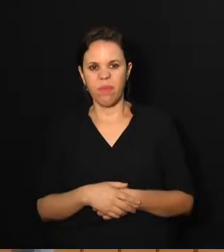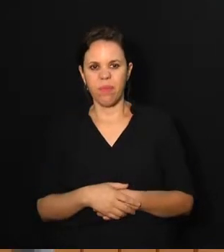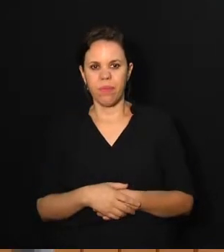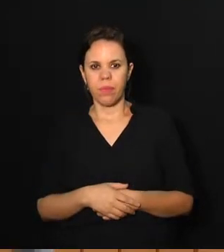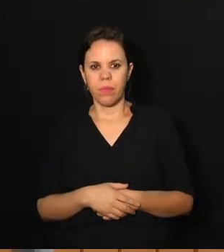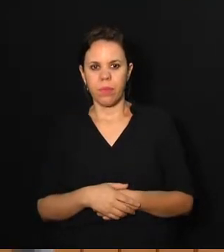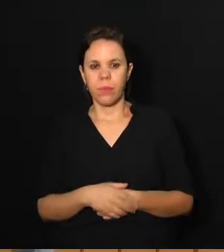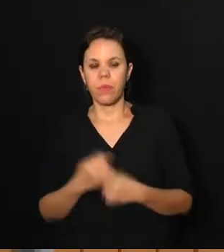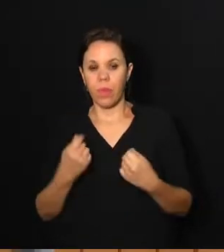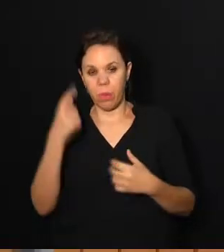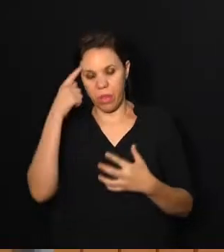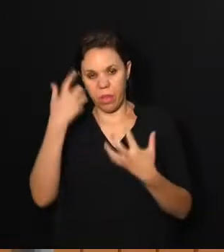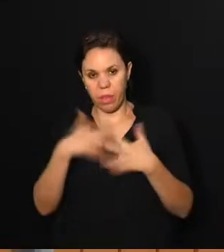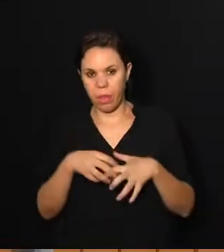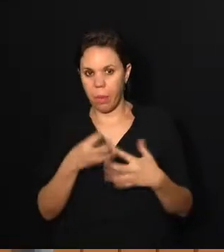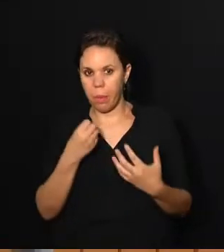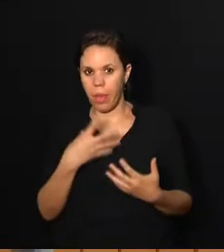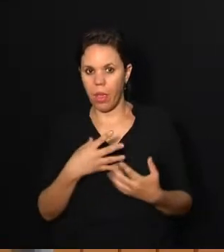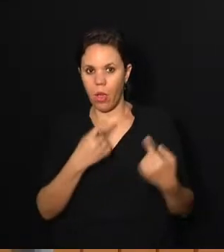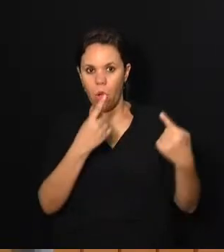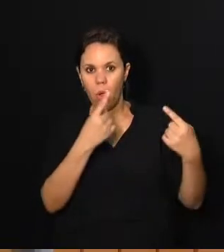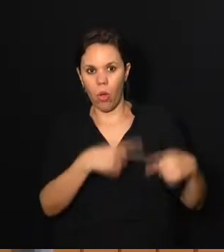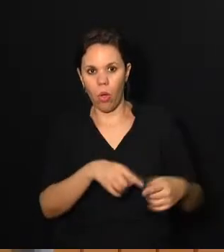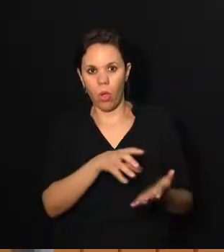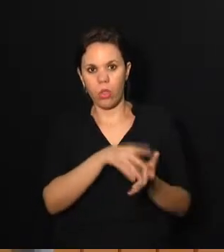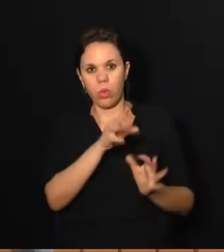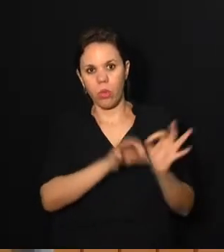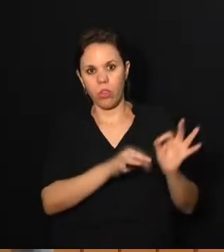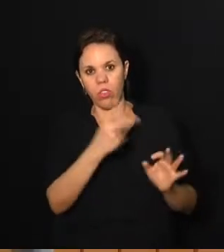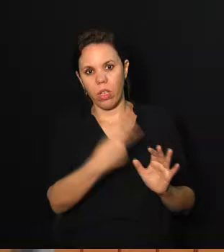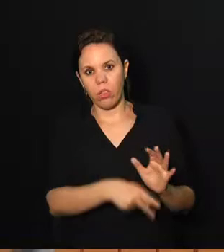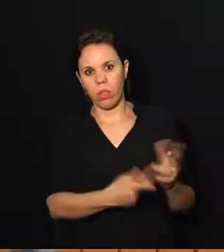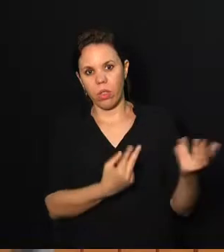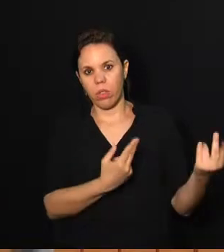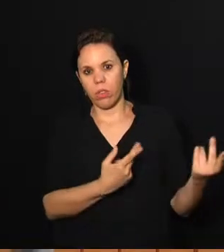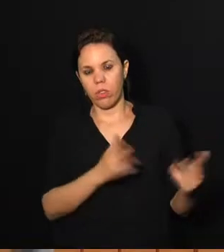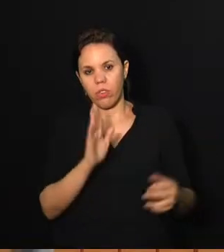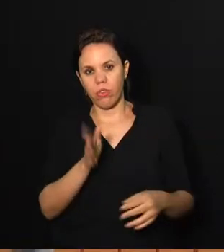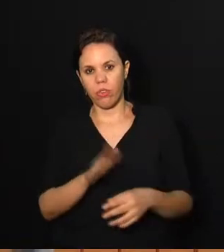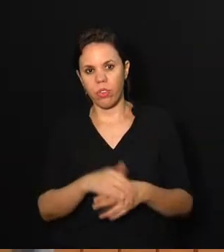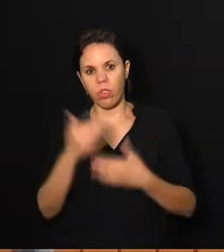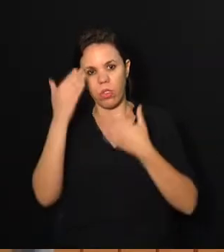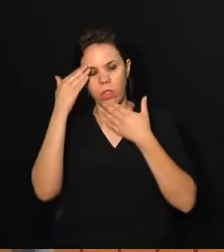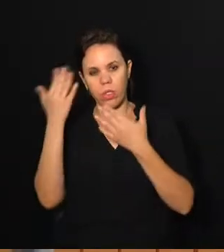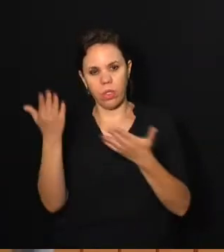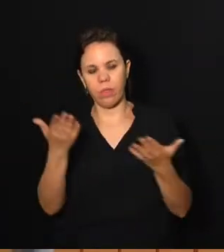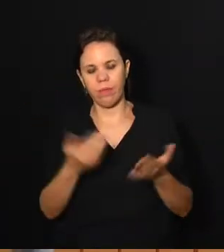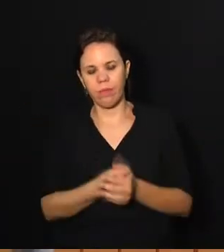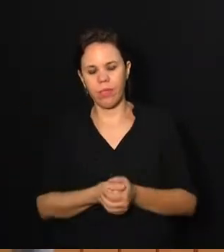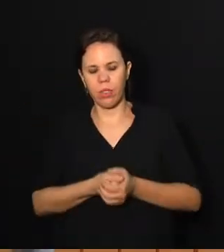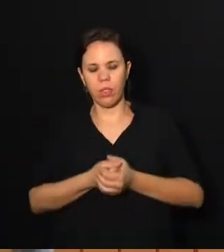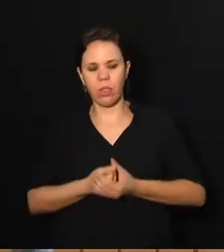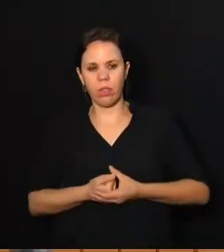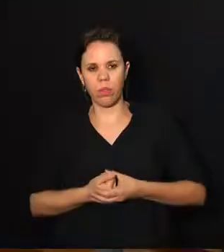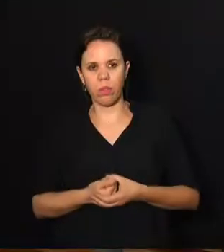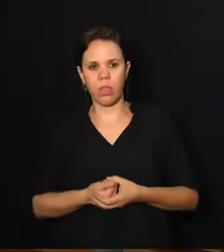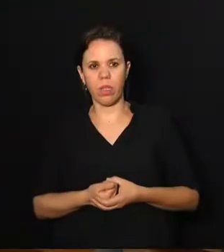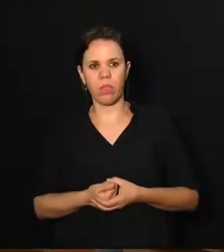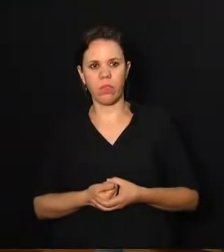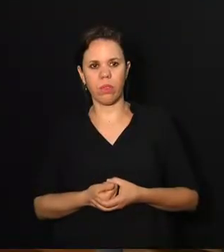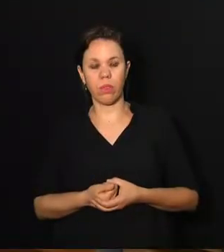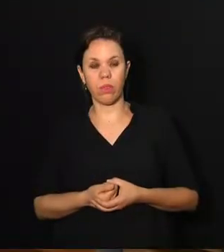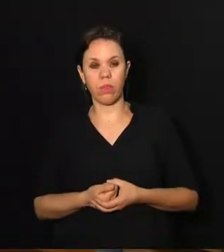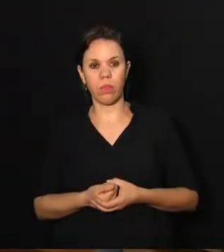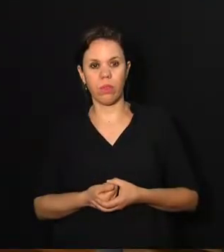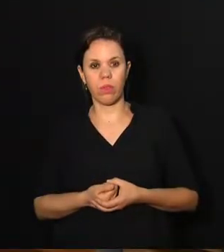Então tem que pensar muito para ser contra um projeto desse. E desde já agradeço aí. Tá bom. Anderson, você